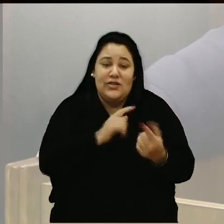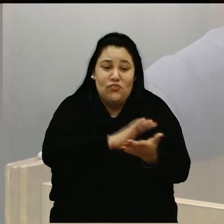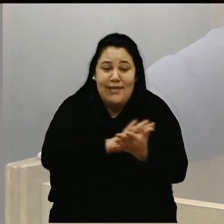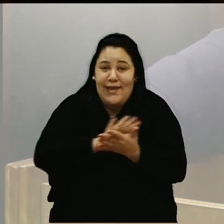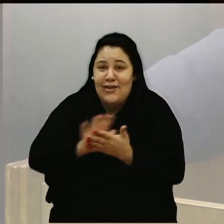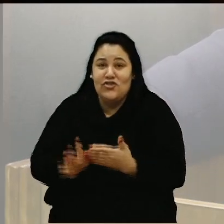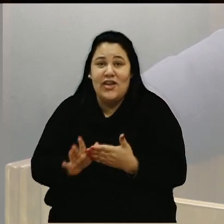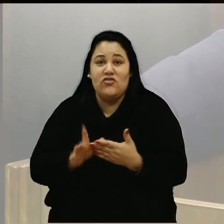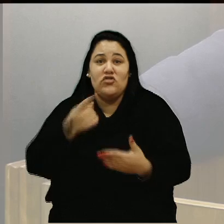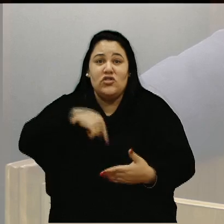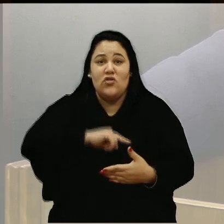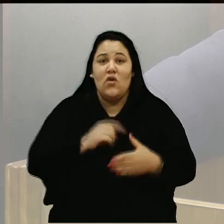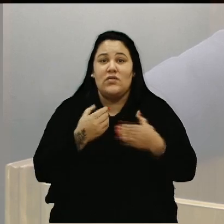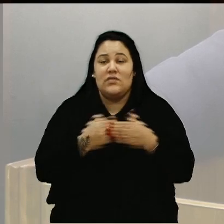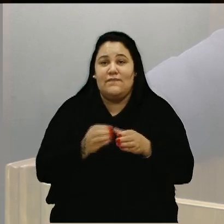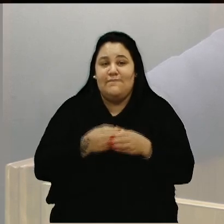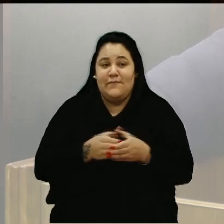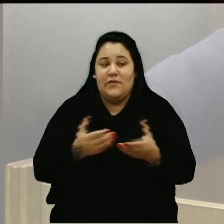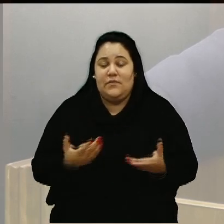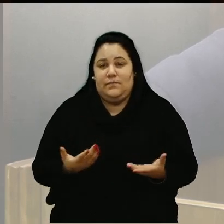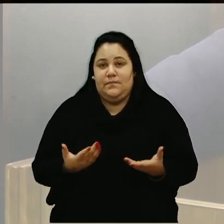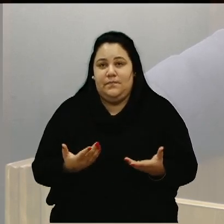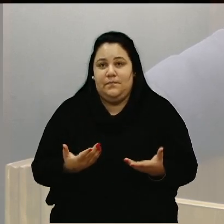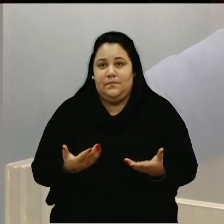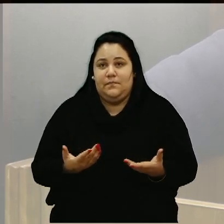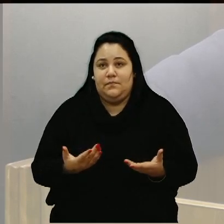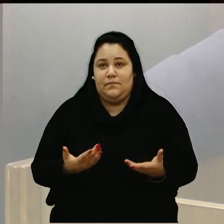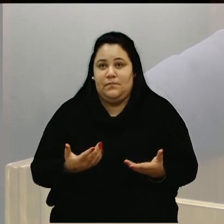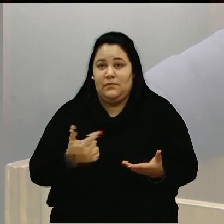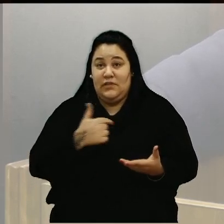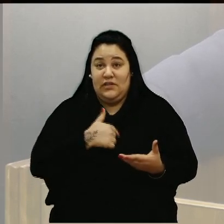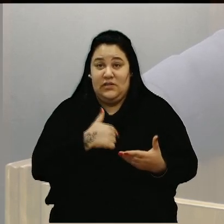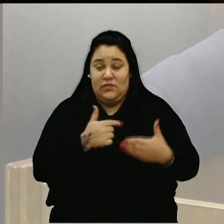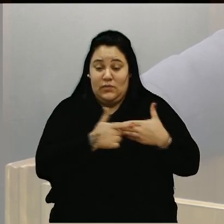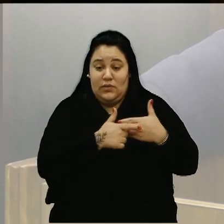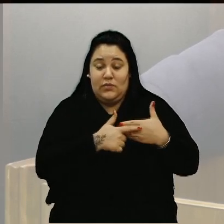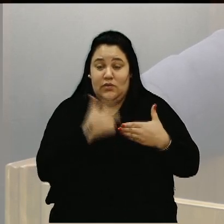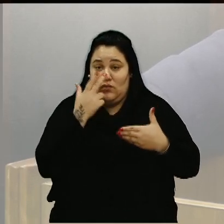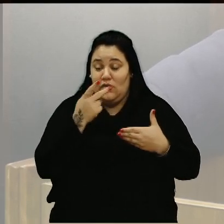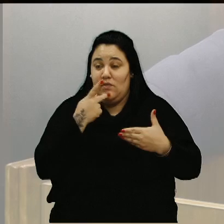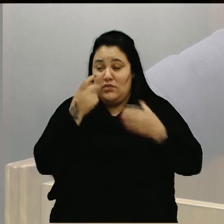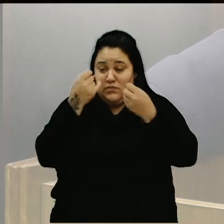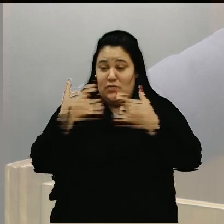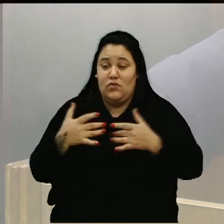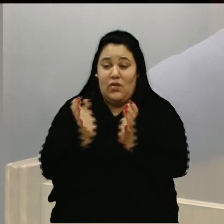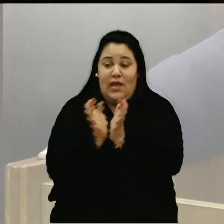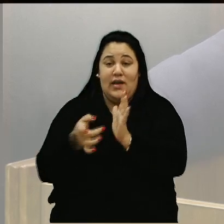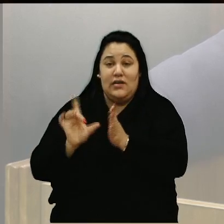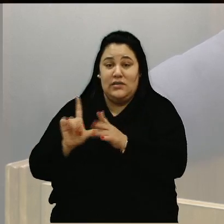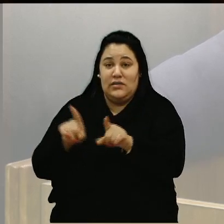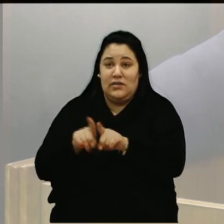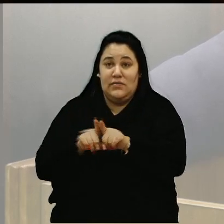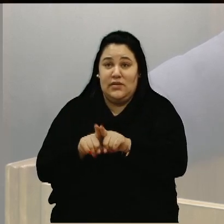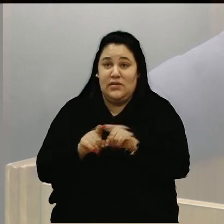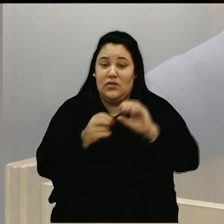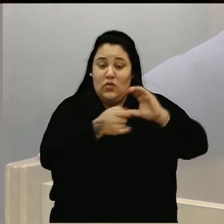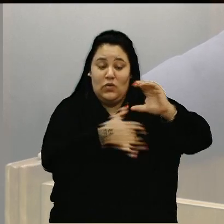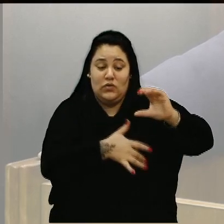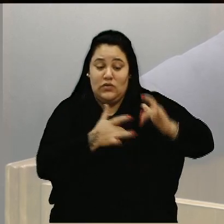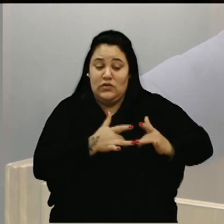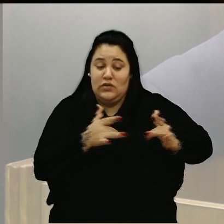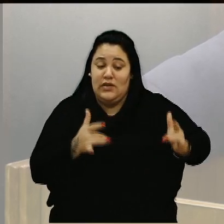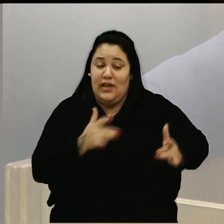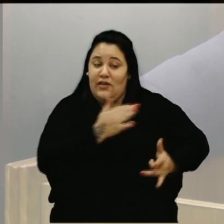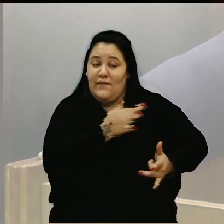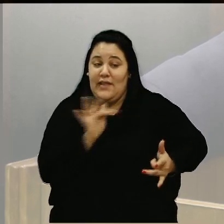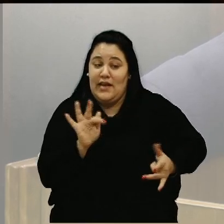nós estamos vivendo. Então, aqui, como falou o meu colega que antecedeu, o conceito da solidariedade federativa